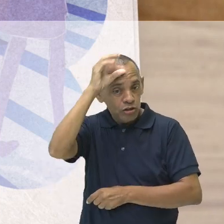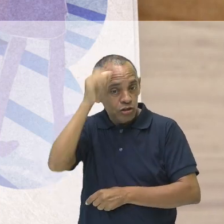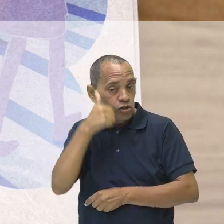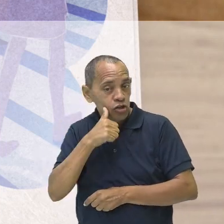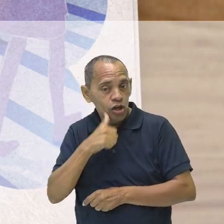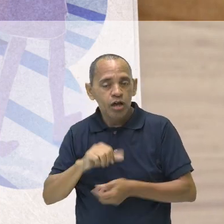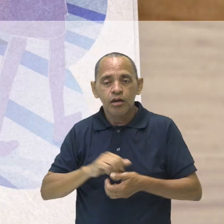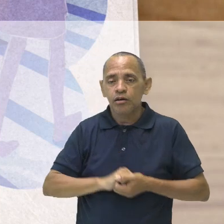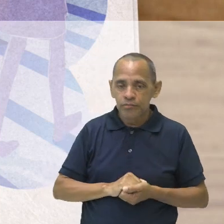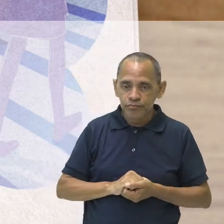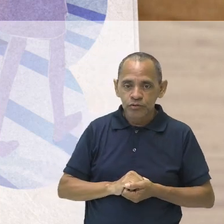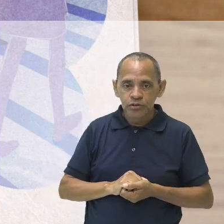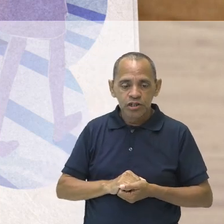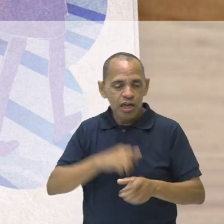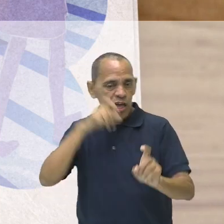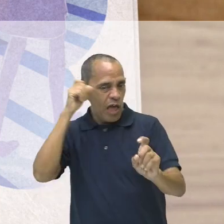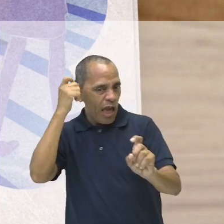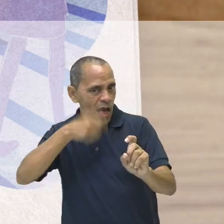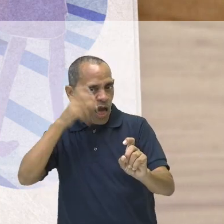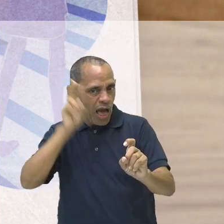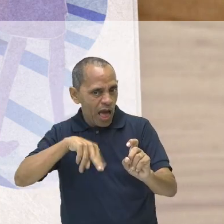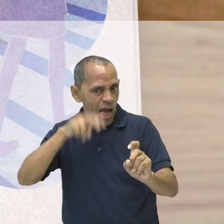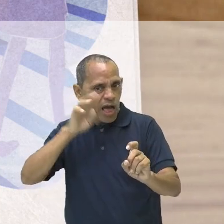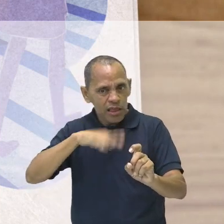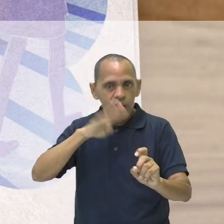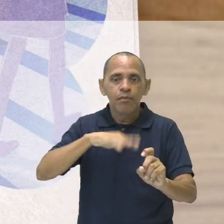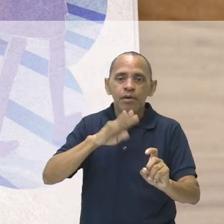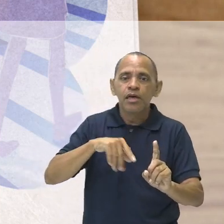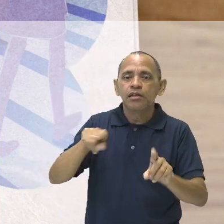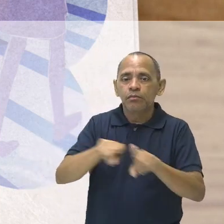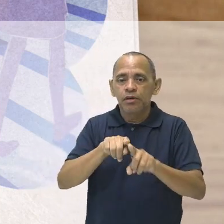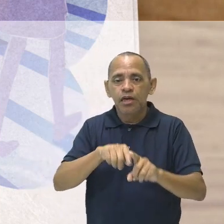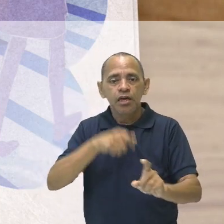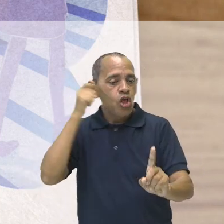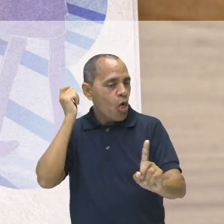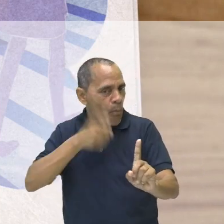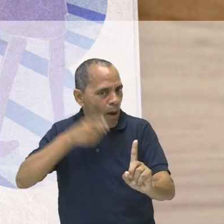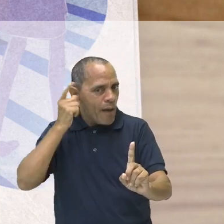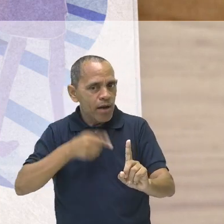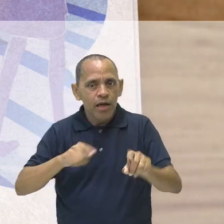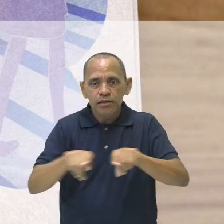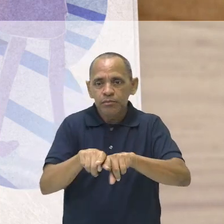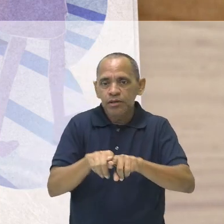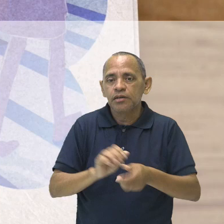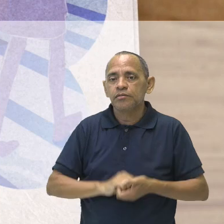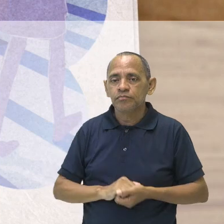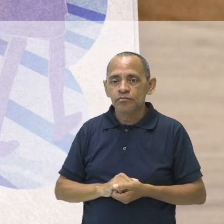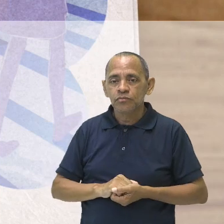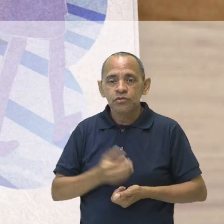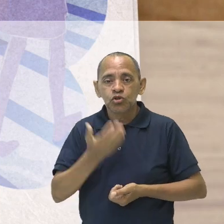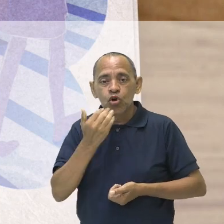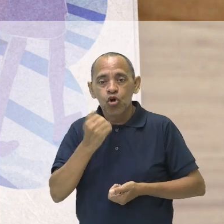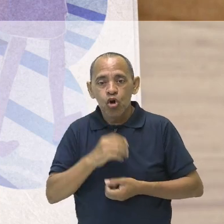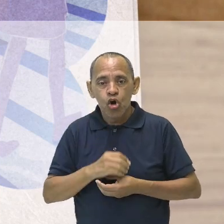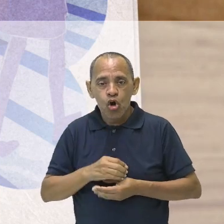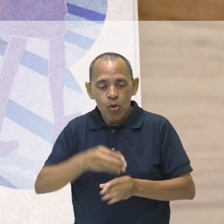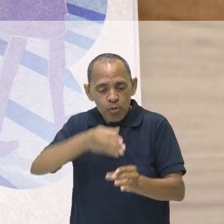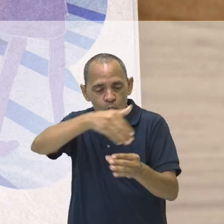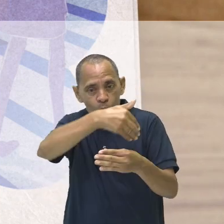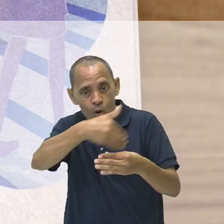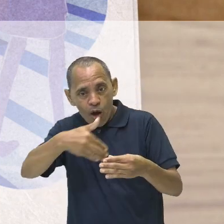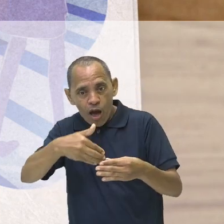anos que possui um corpo franzino e só come cachorro-quente. Além disso, ela é feia,